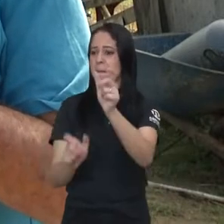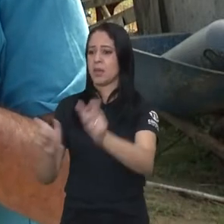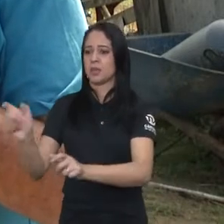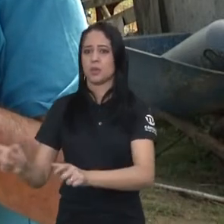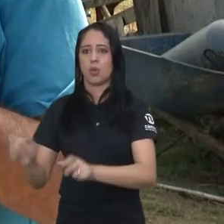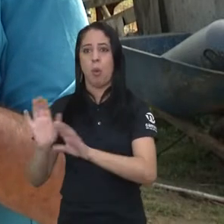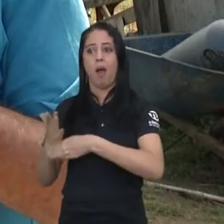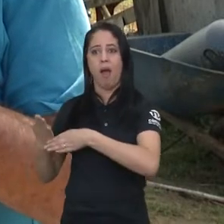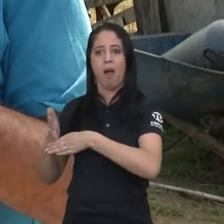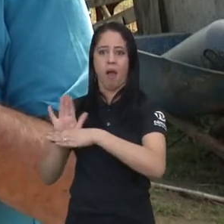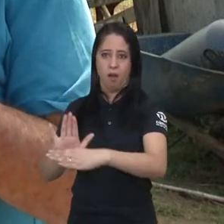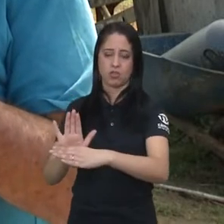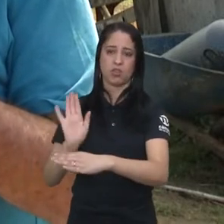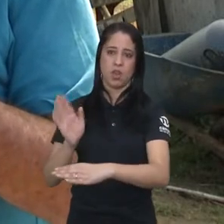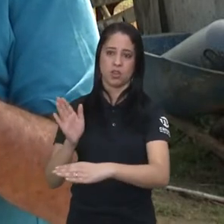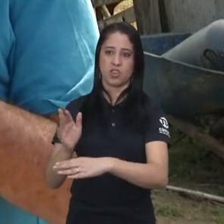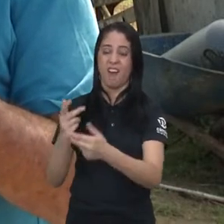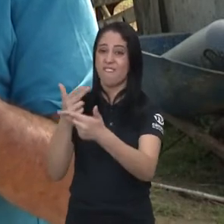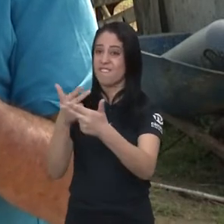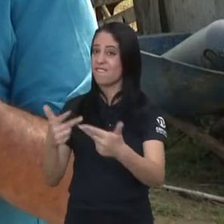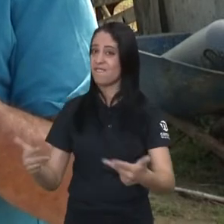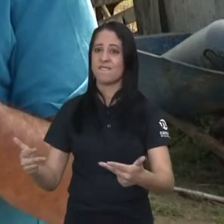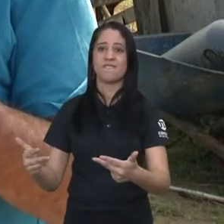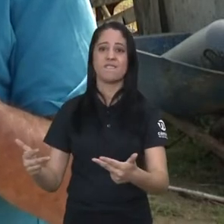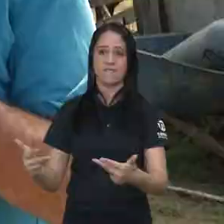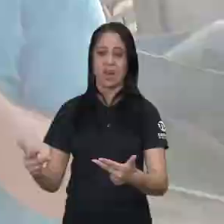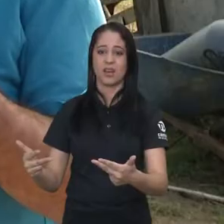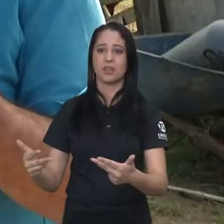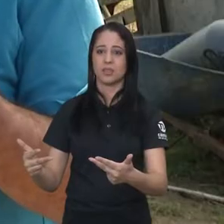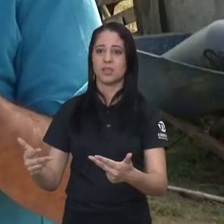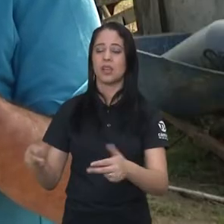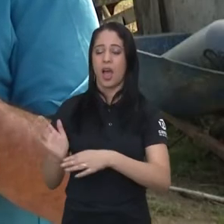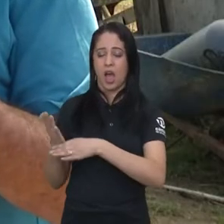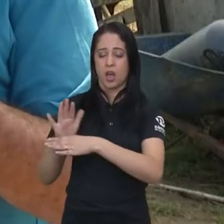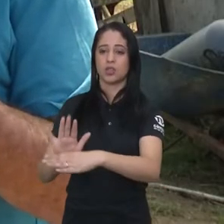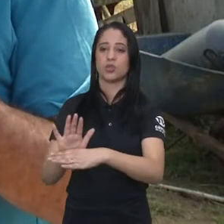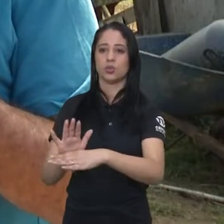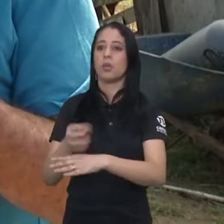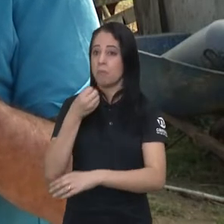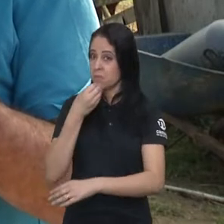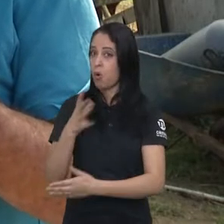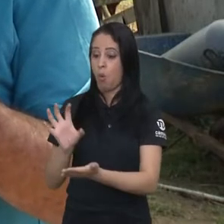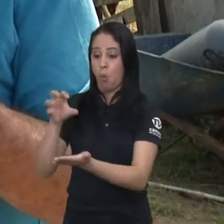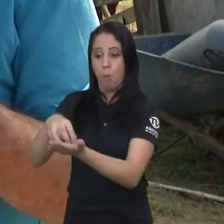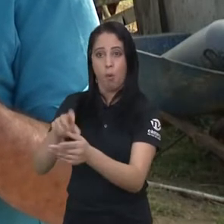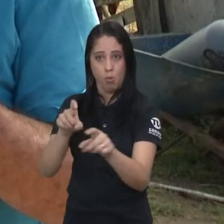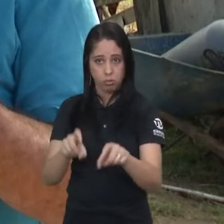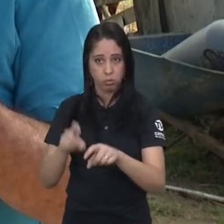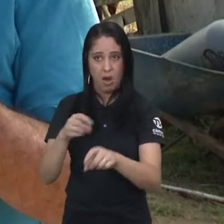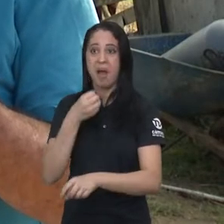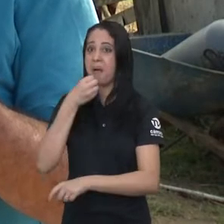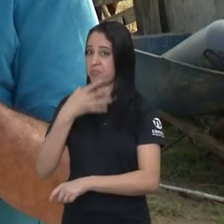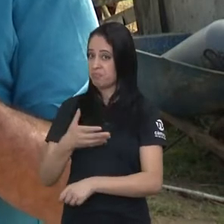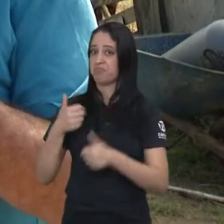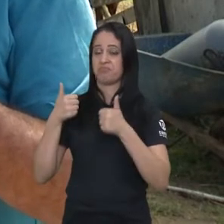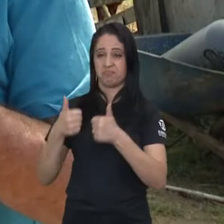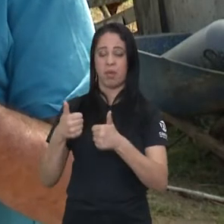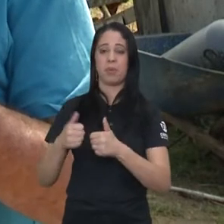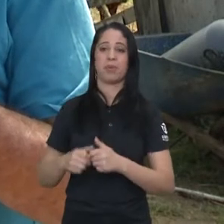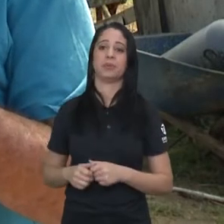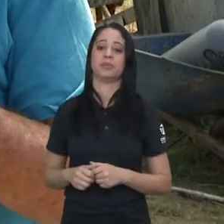parte rural aqui né várias agricultor né eles ajuda muito é uma coisa muito boa que aconteceu